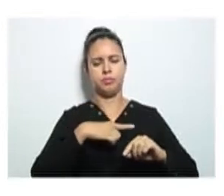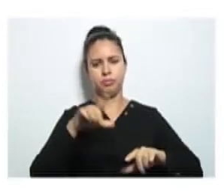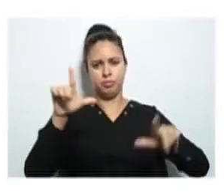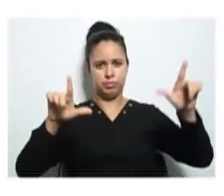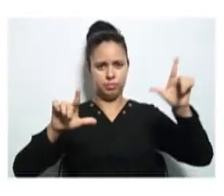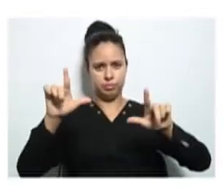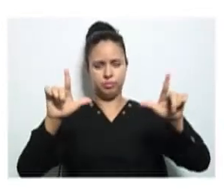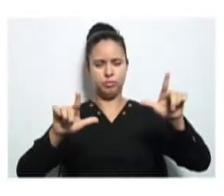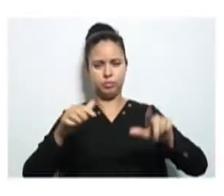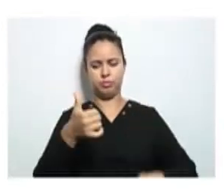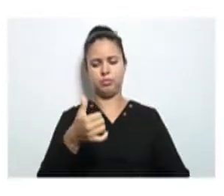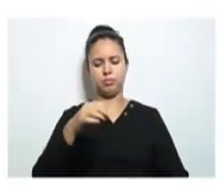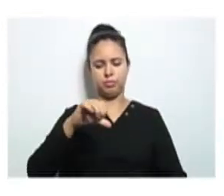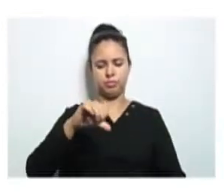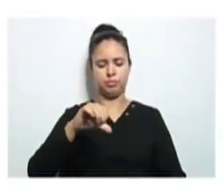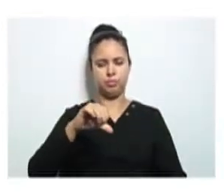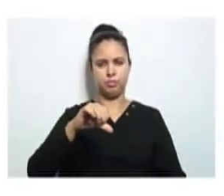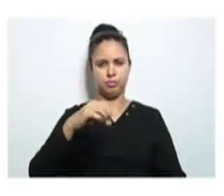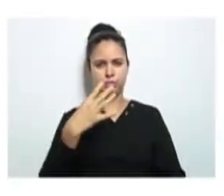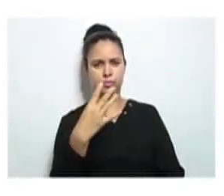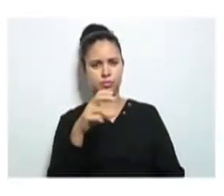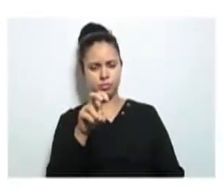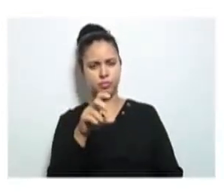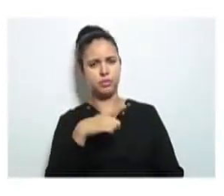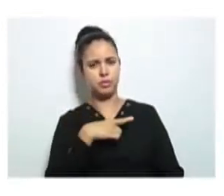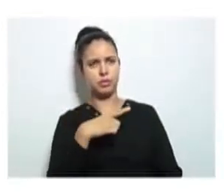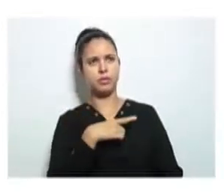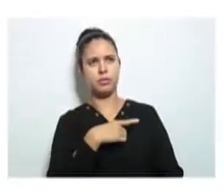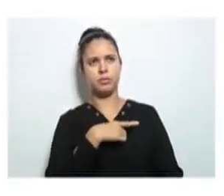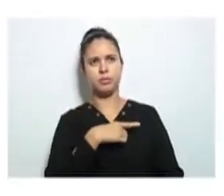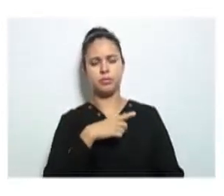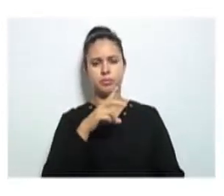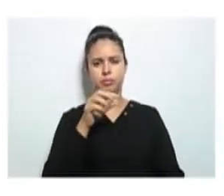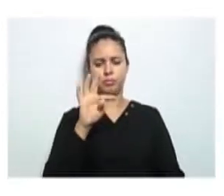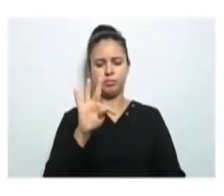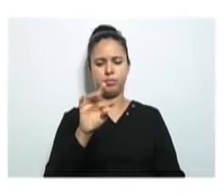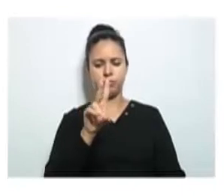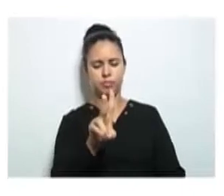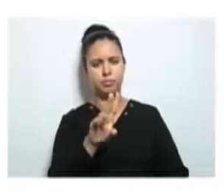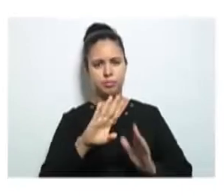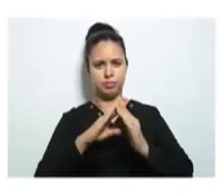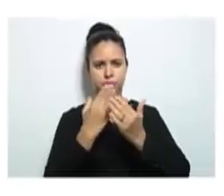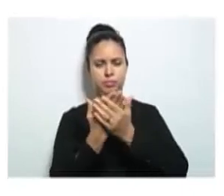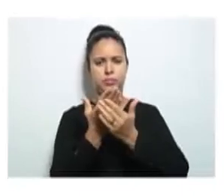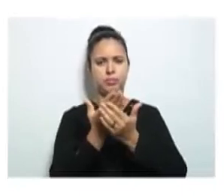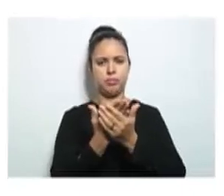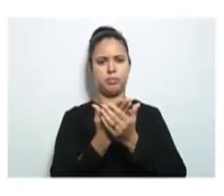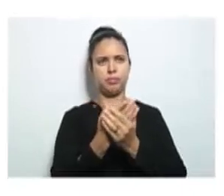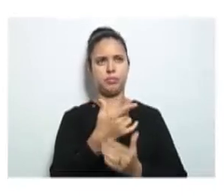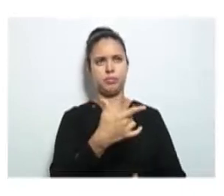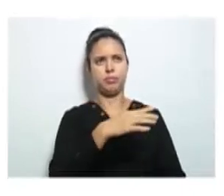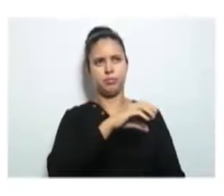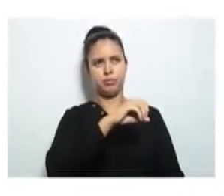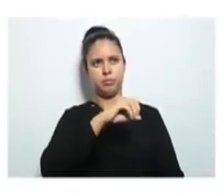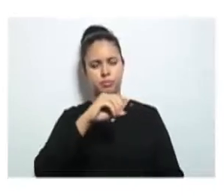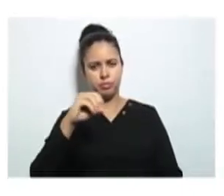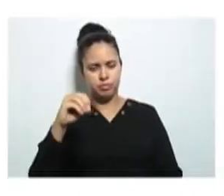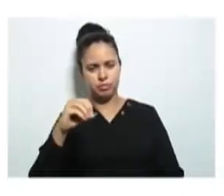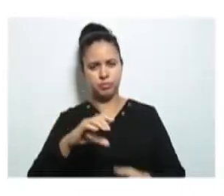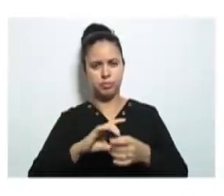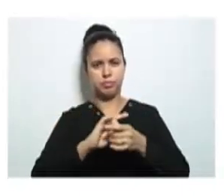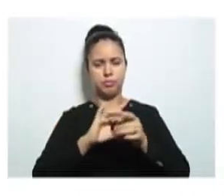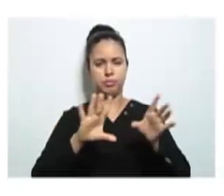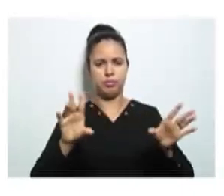1995. Criação do canal educativo TV Escola, do Ministério da Educação. Nos anos 2000, a Universidade Aberta,